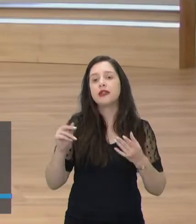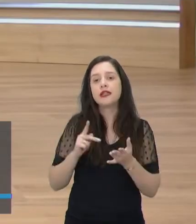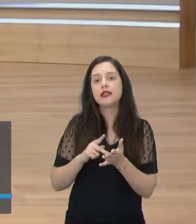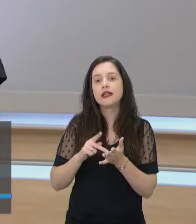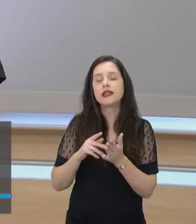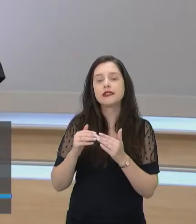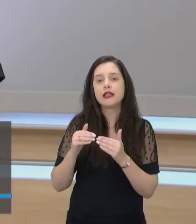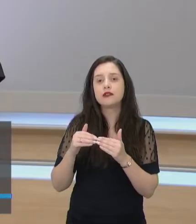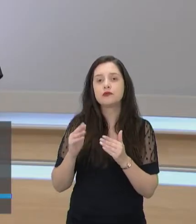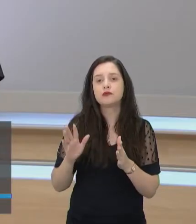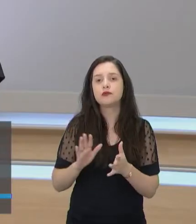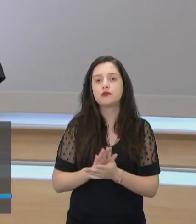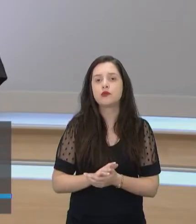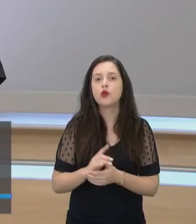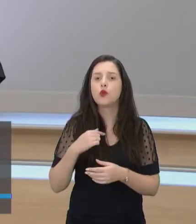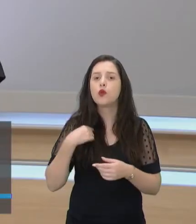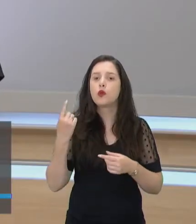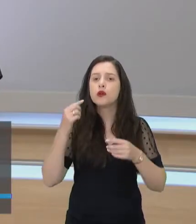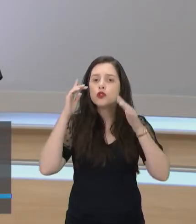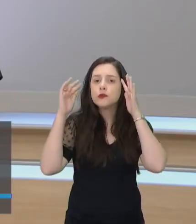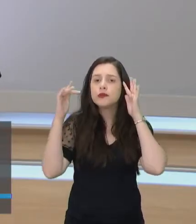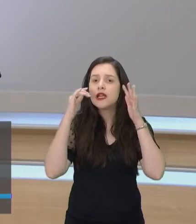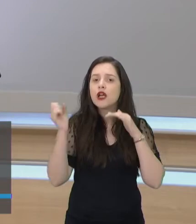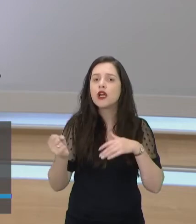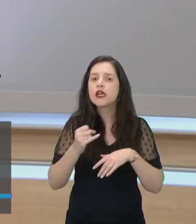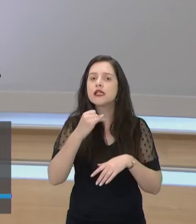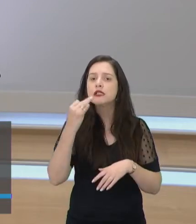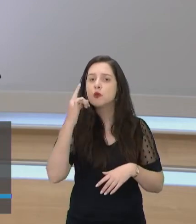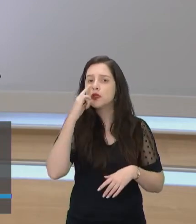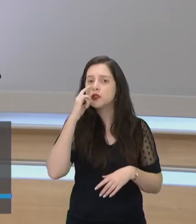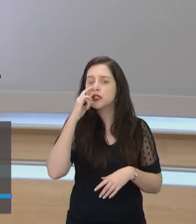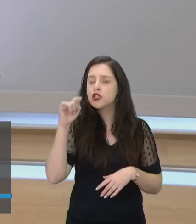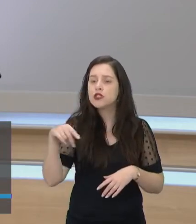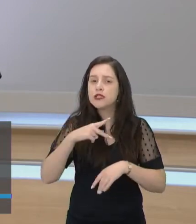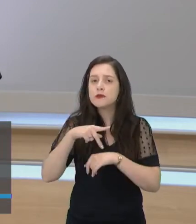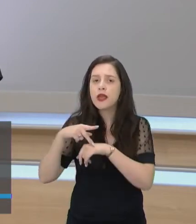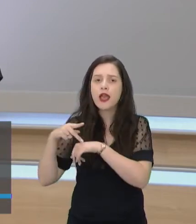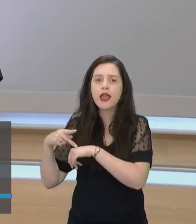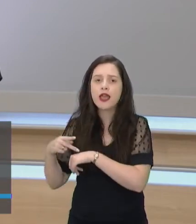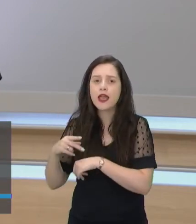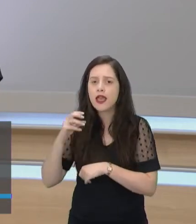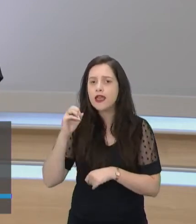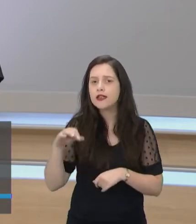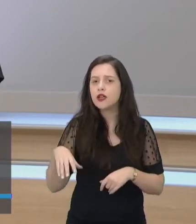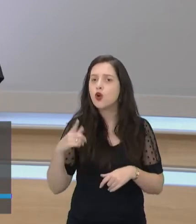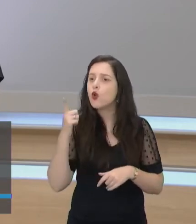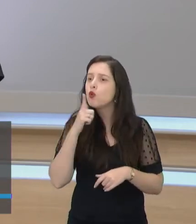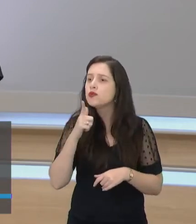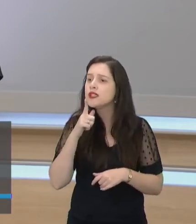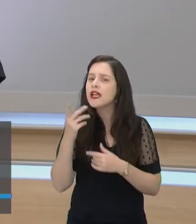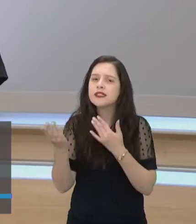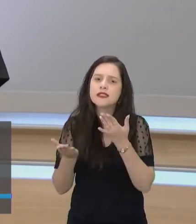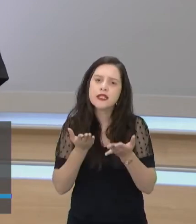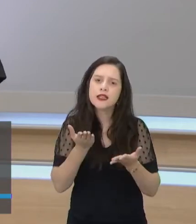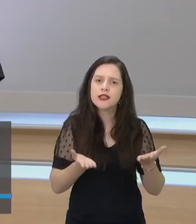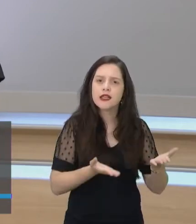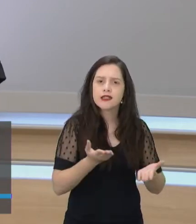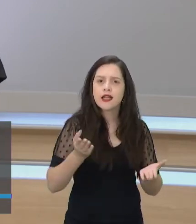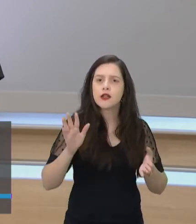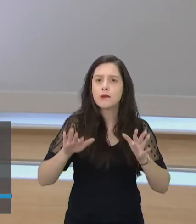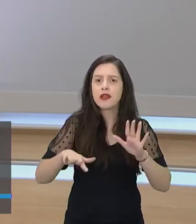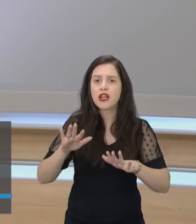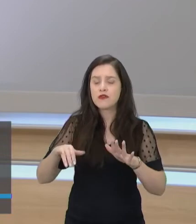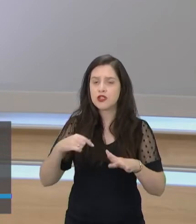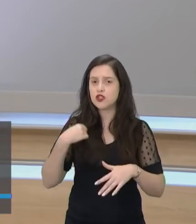né, quanto desse lixo, para onde ele está indo, como ele está sendo tratado, e a gente nunca vai